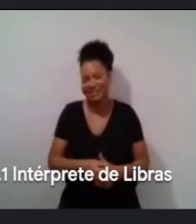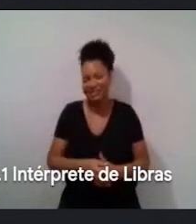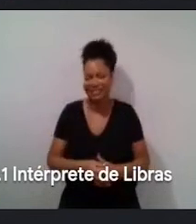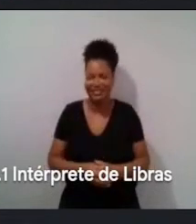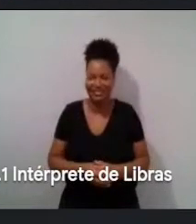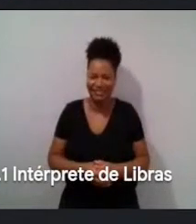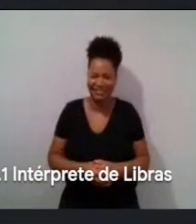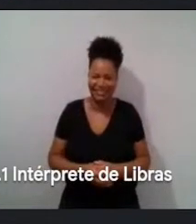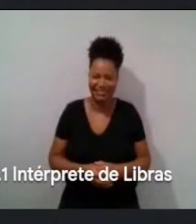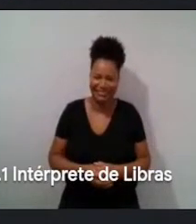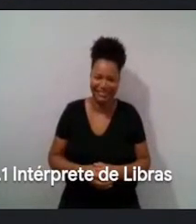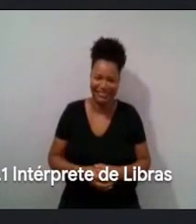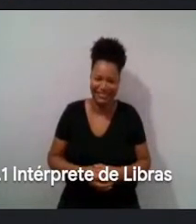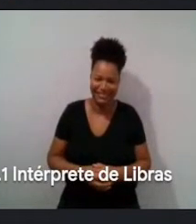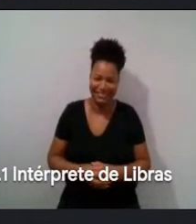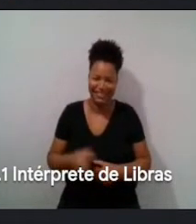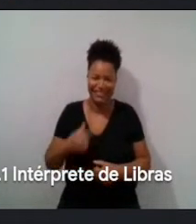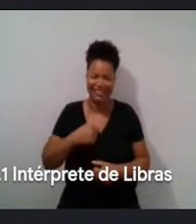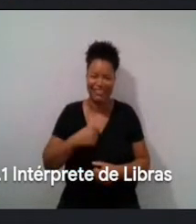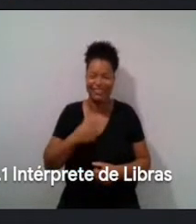Eu sou uma afortunada.